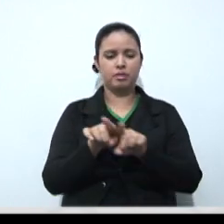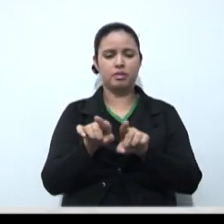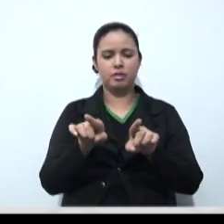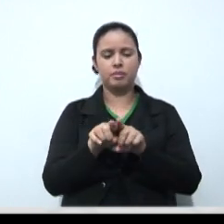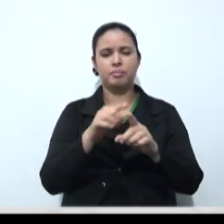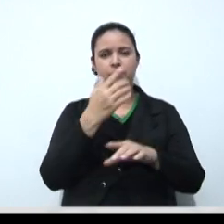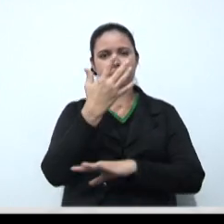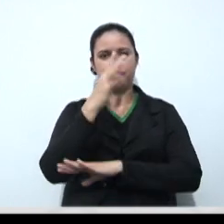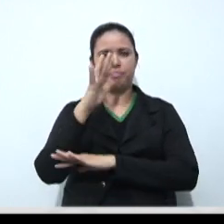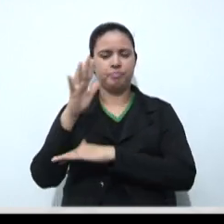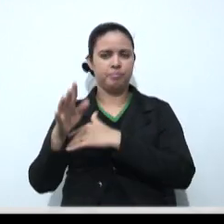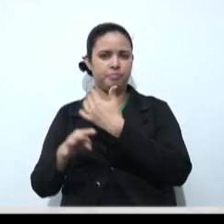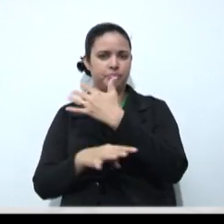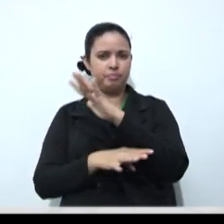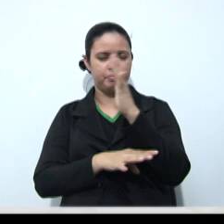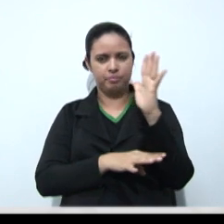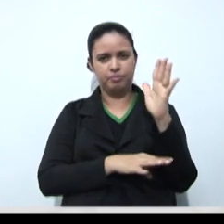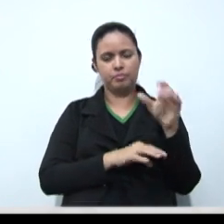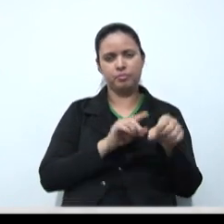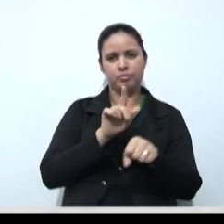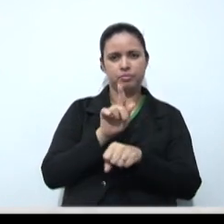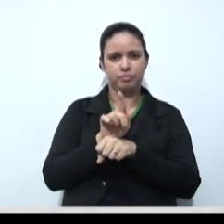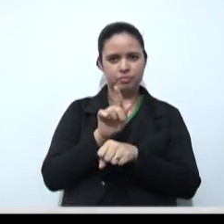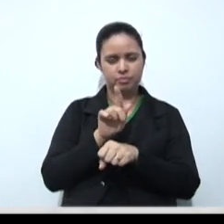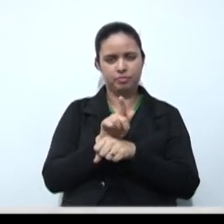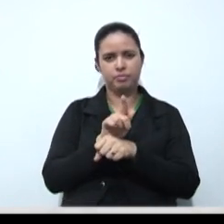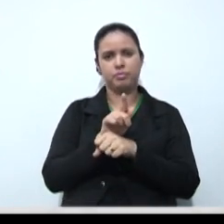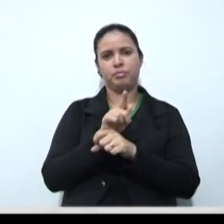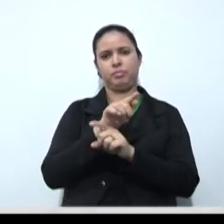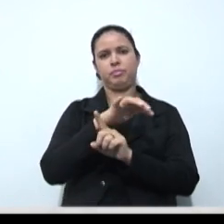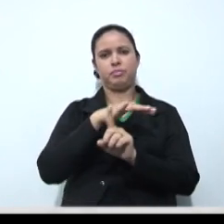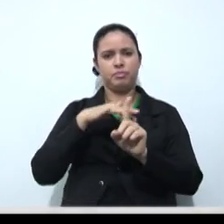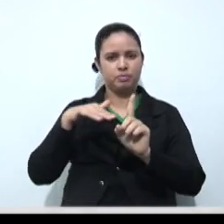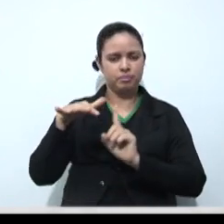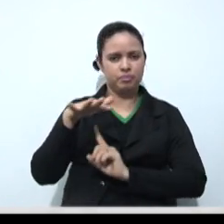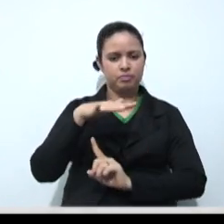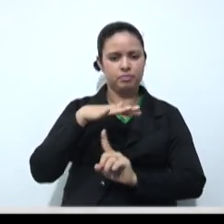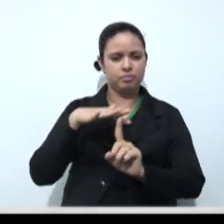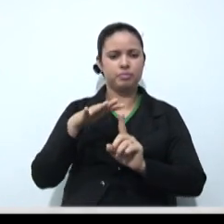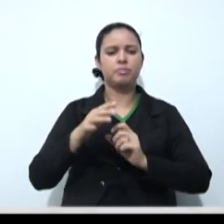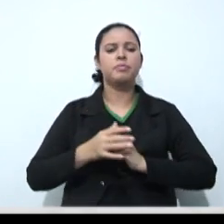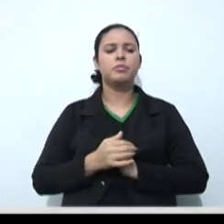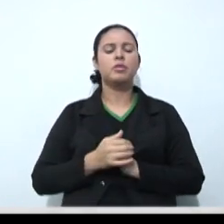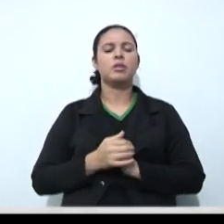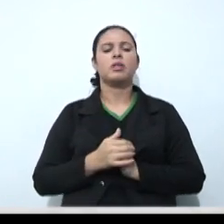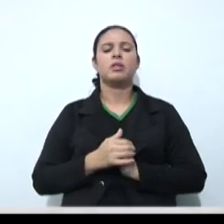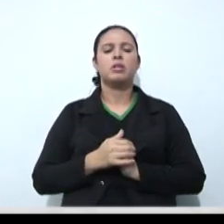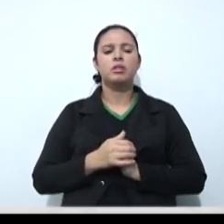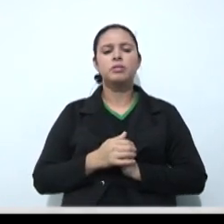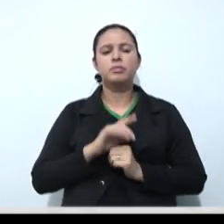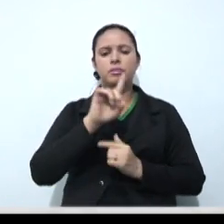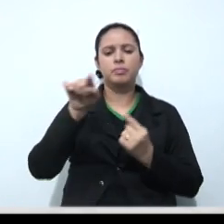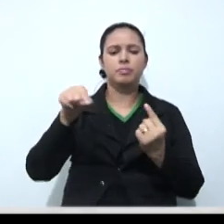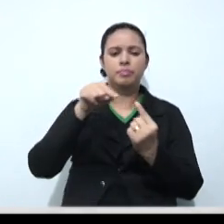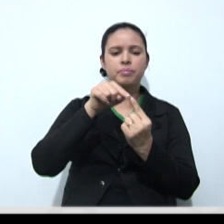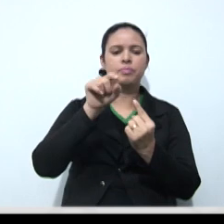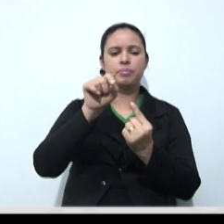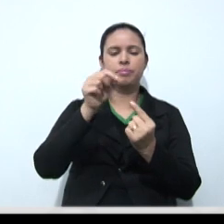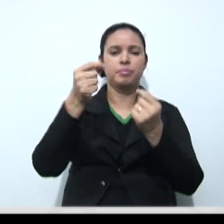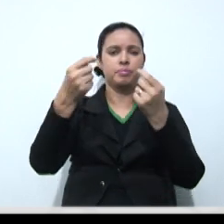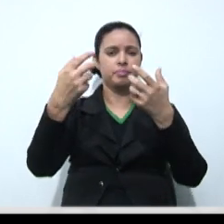meio ambiente e o gerenciamento ambiental. Quais são os objetivos dessa teleaula? Explicar